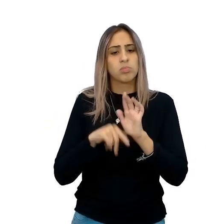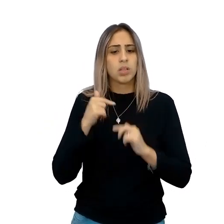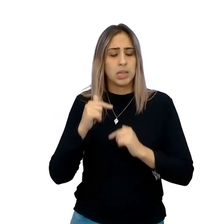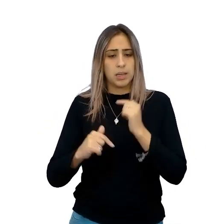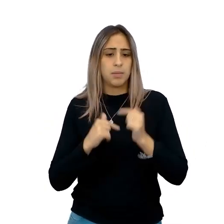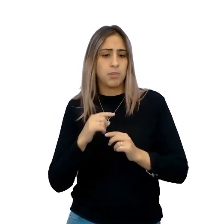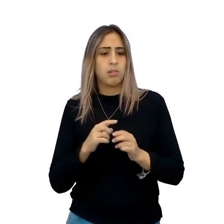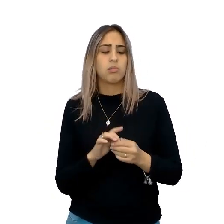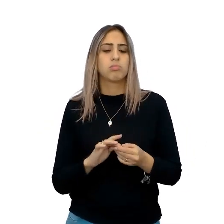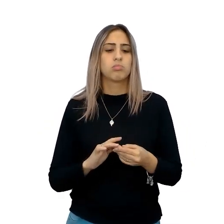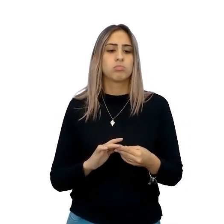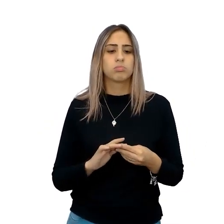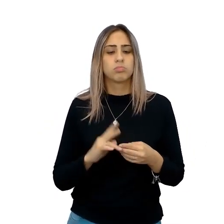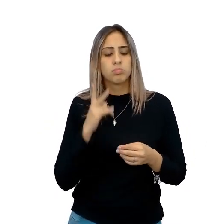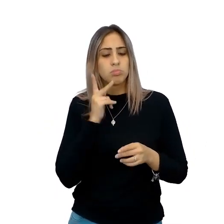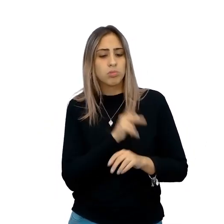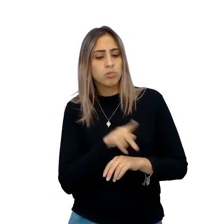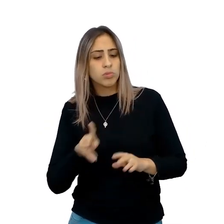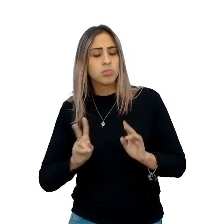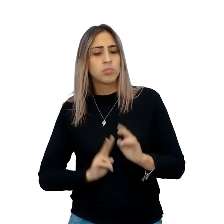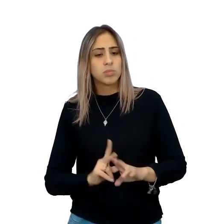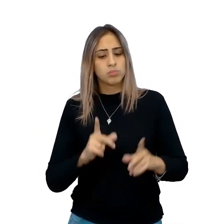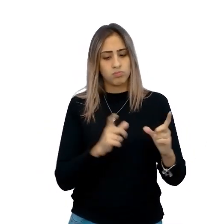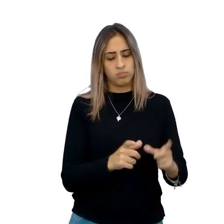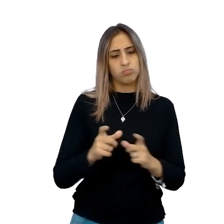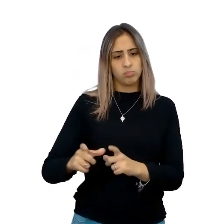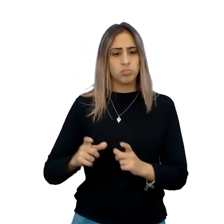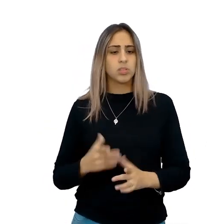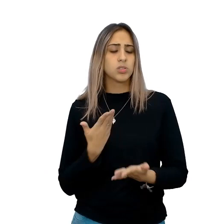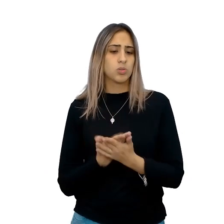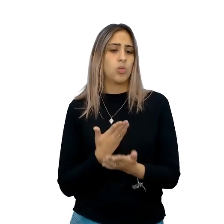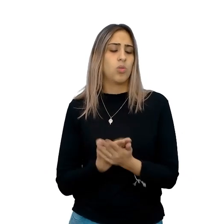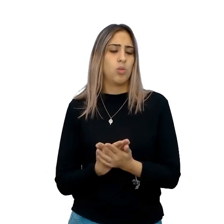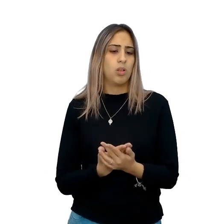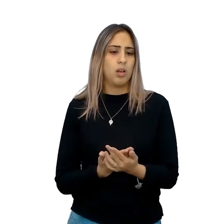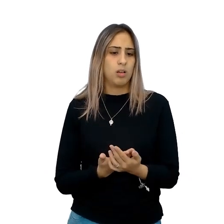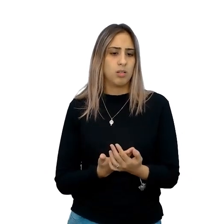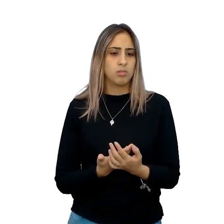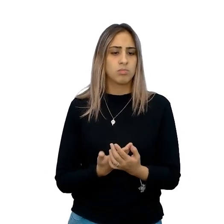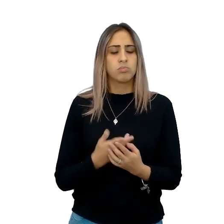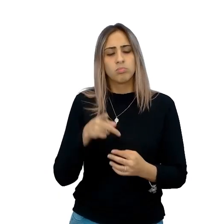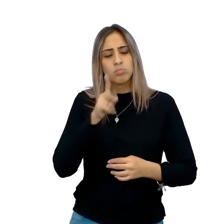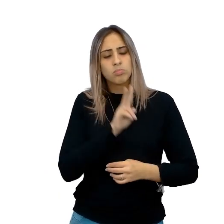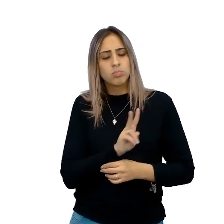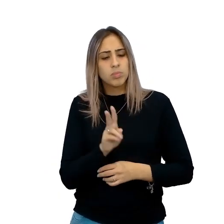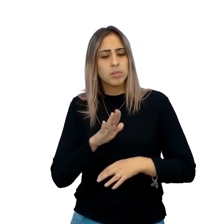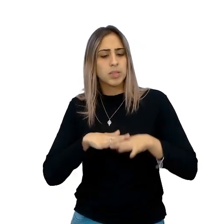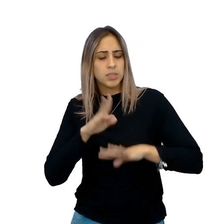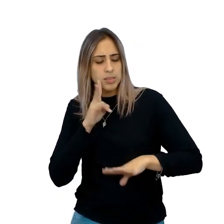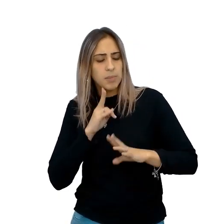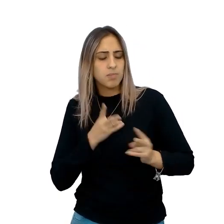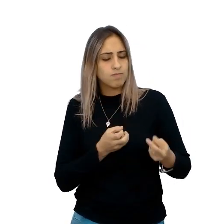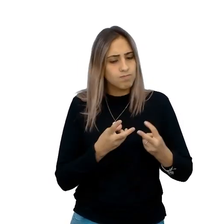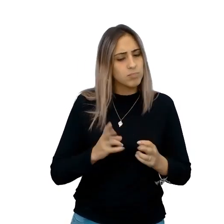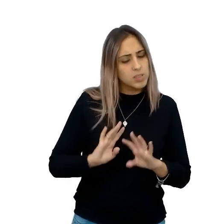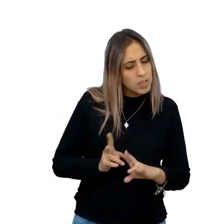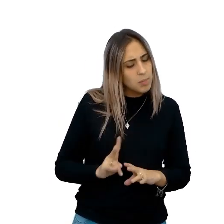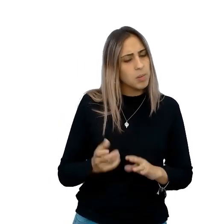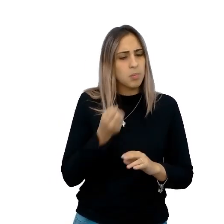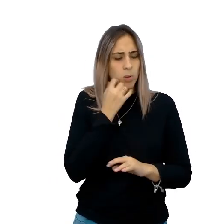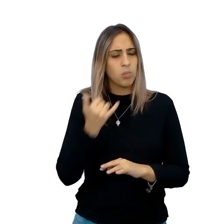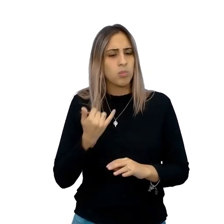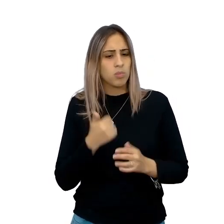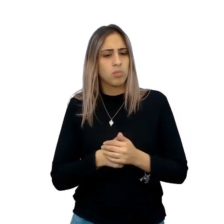trabalho colaborativo entre os professores de uma mesma unidade escolar, né, de forma, então, a vocês levarem sempre em consideração